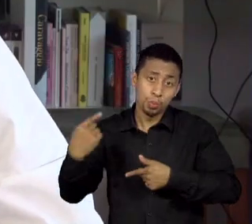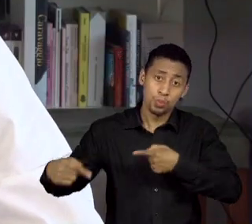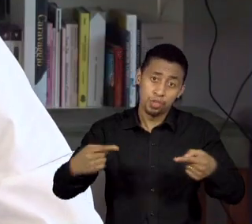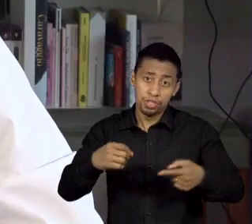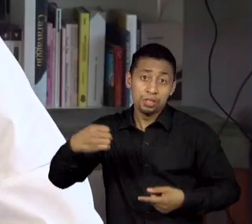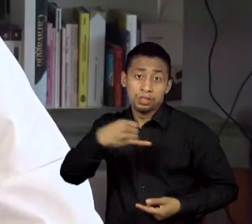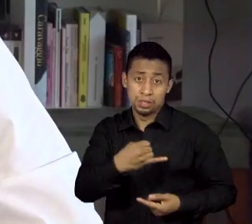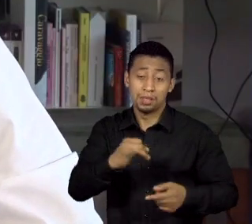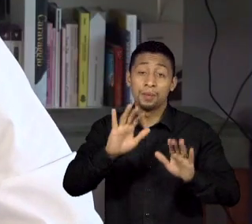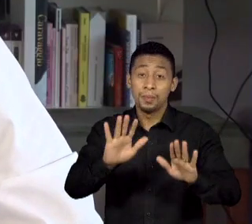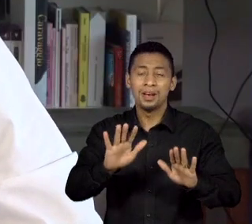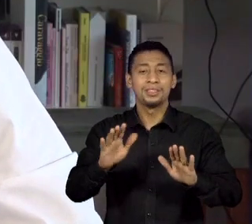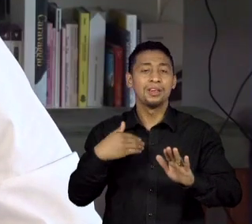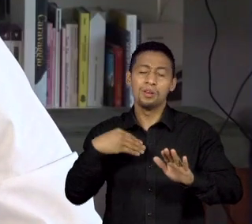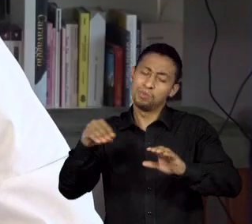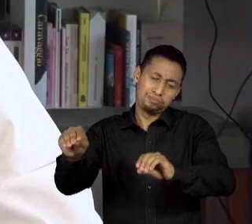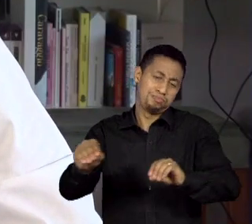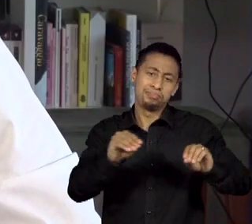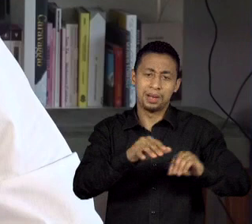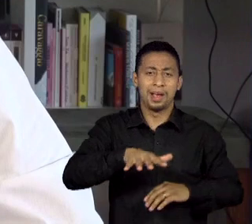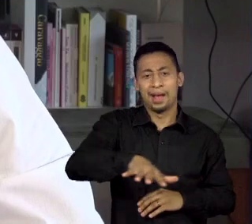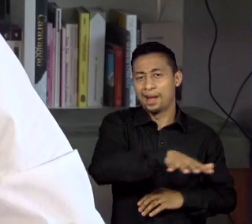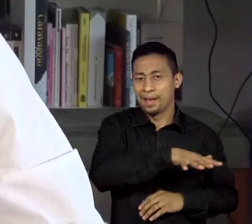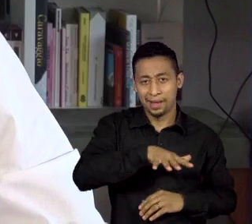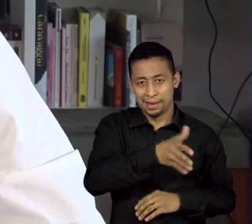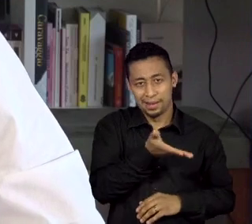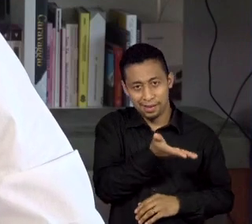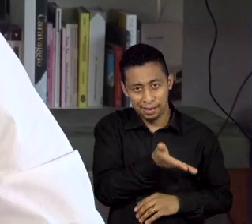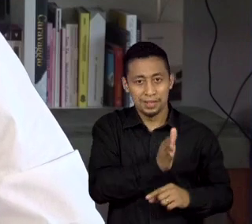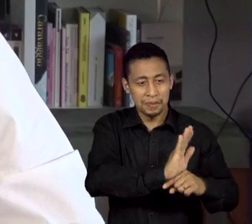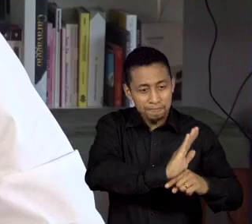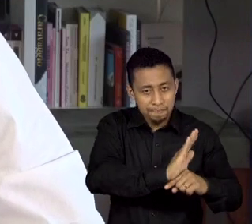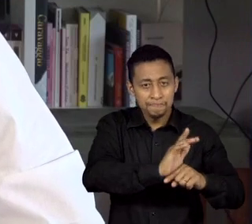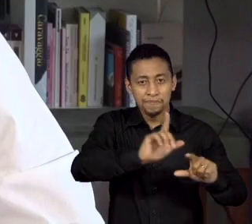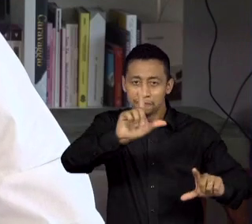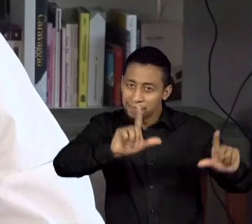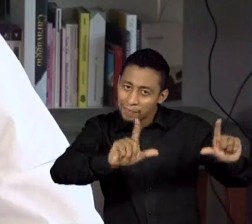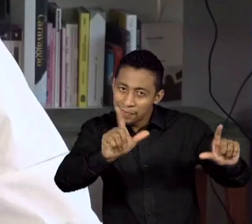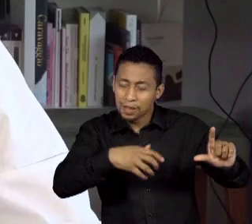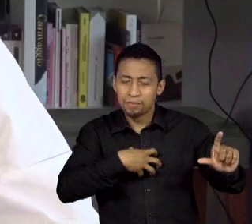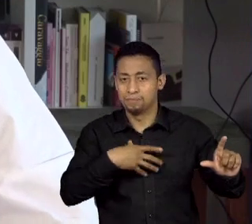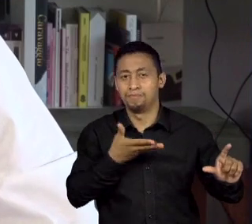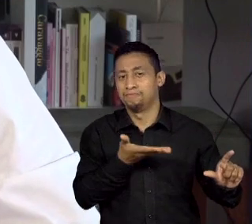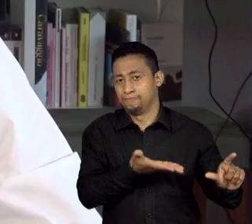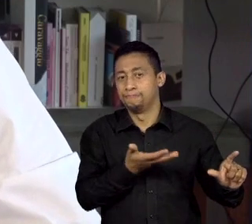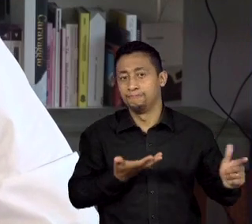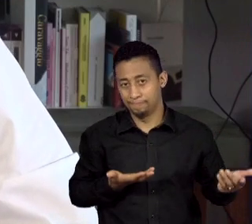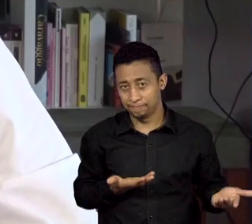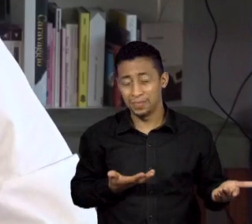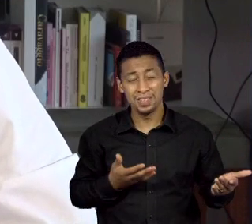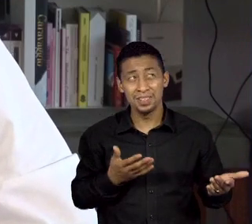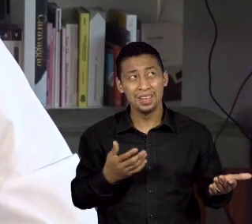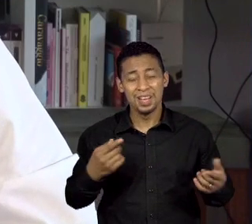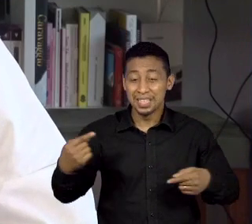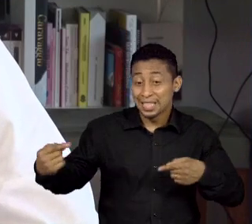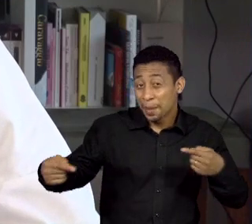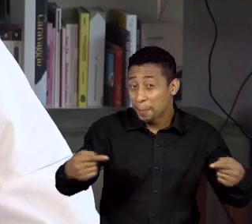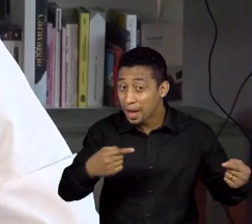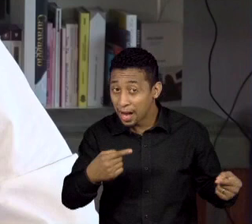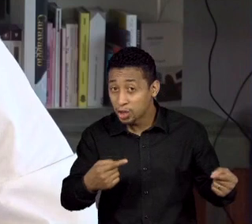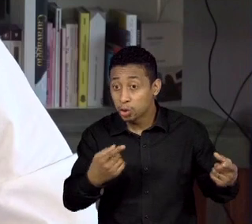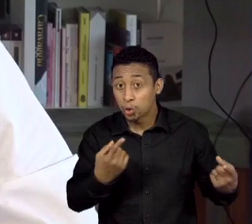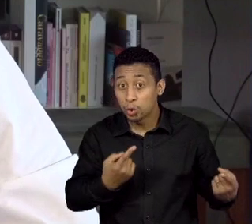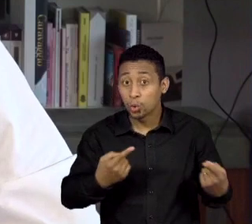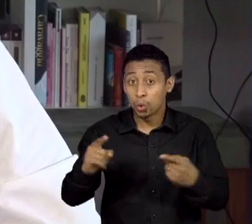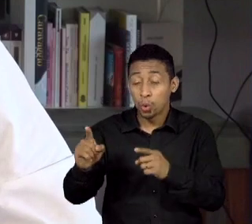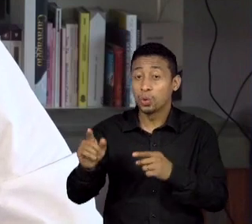a arte da televisão e um pouco do cinema, né? E nunca pensei o debate, contrariamente a Jorge, que já